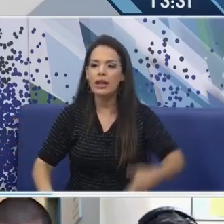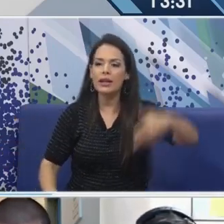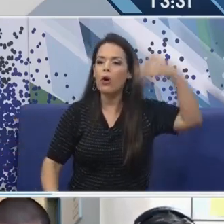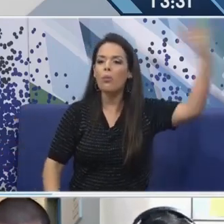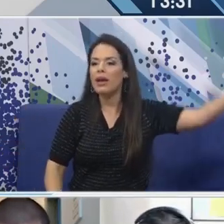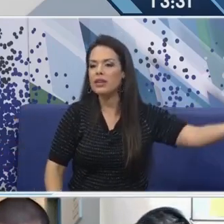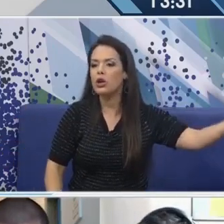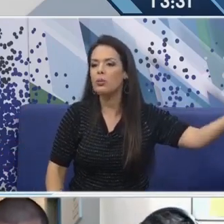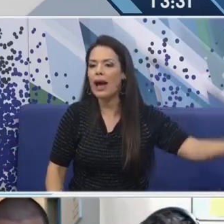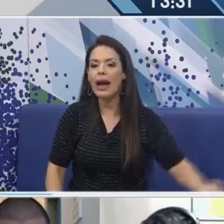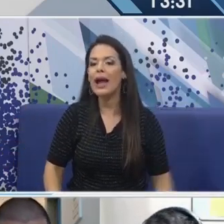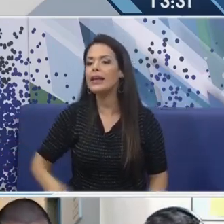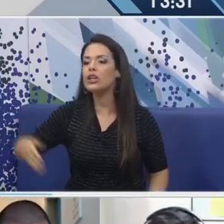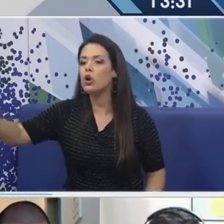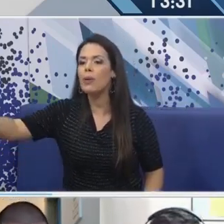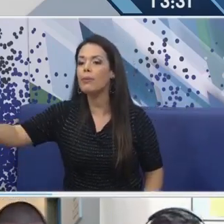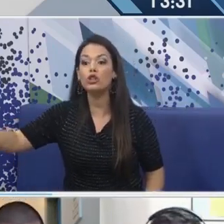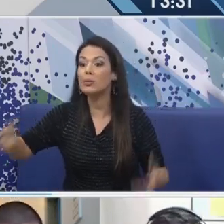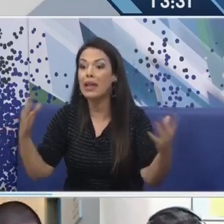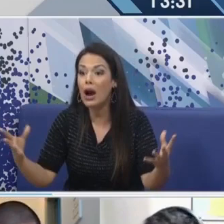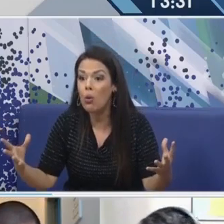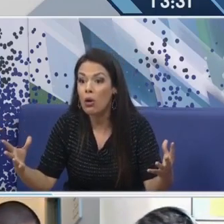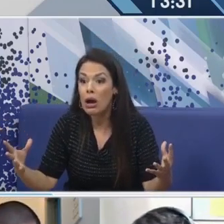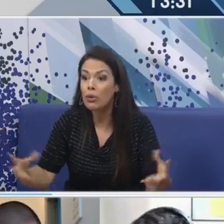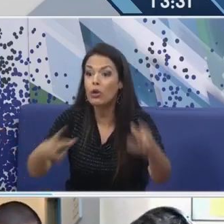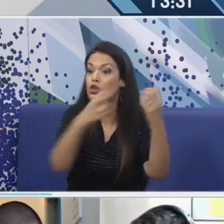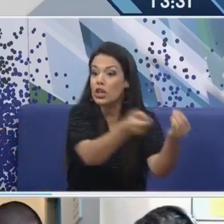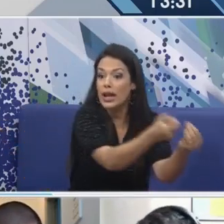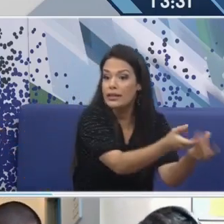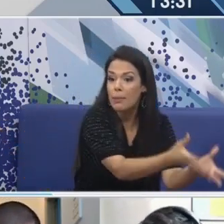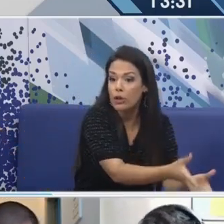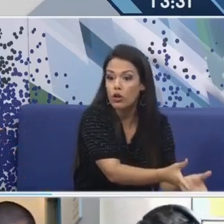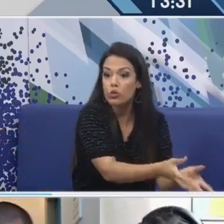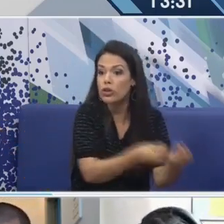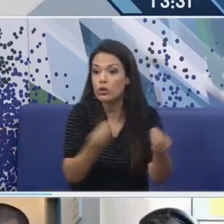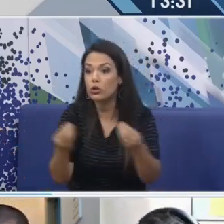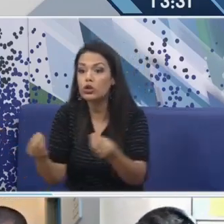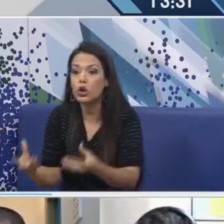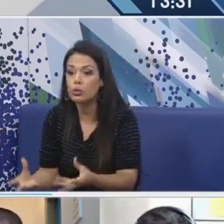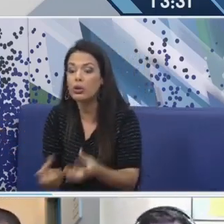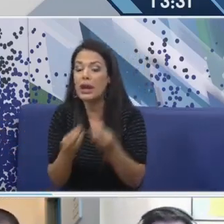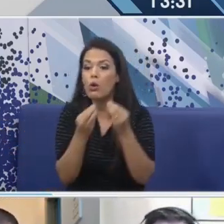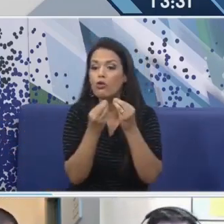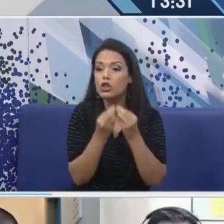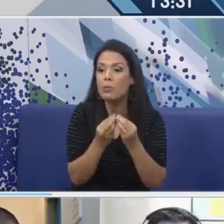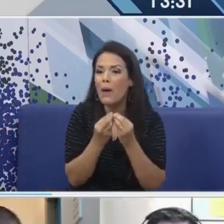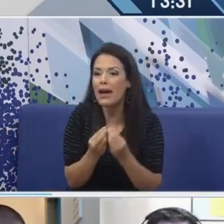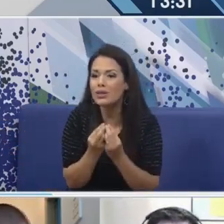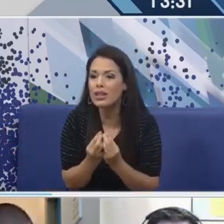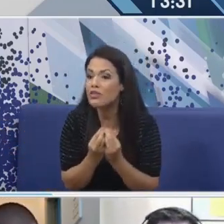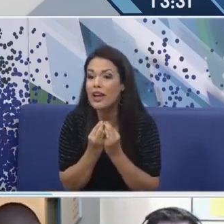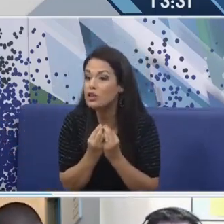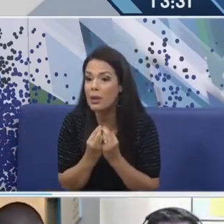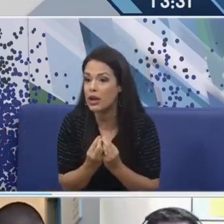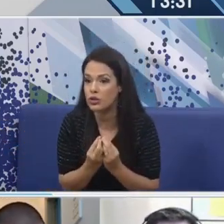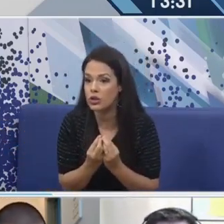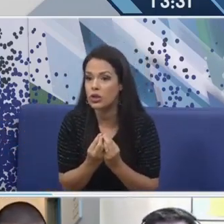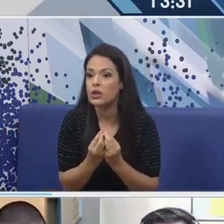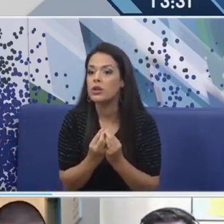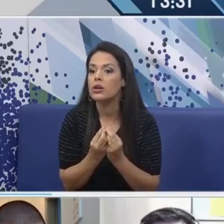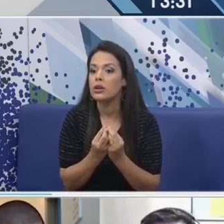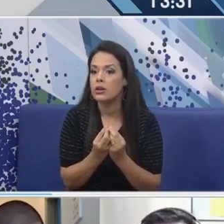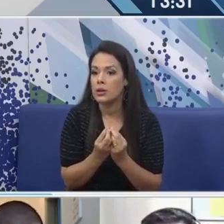pênalti e daqui a um mês ele não marca. Ah, ele quis roubar para um time. Não, porque um dia ele interpretou de um jeito, outro de outro, porque o futebol é assim,